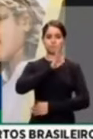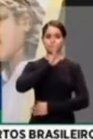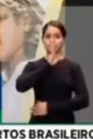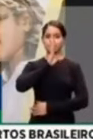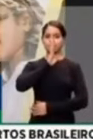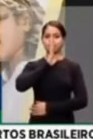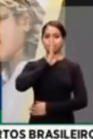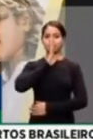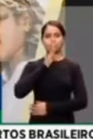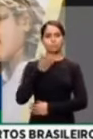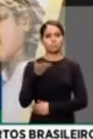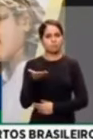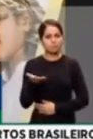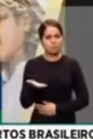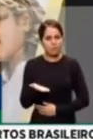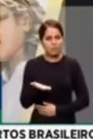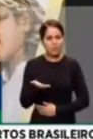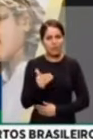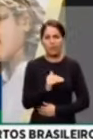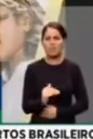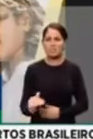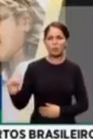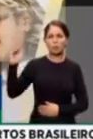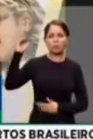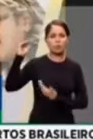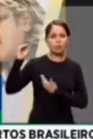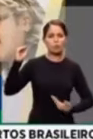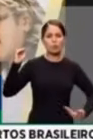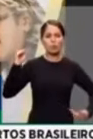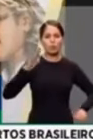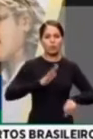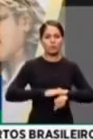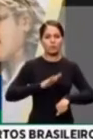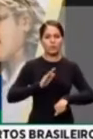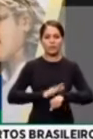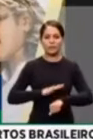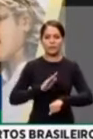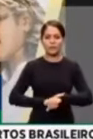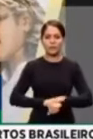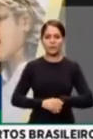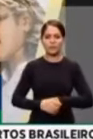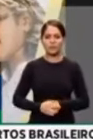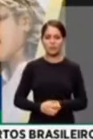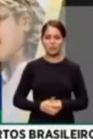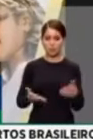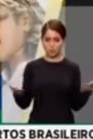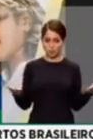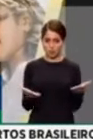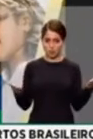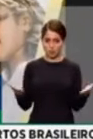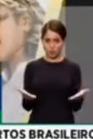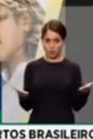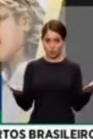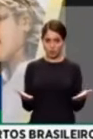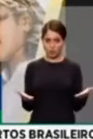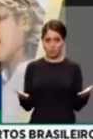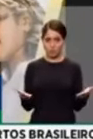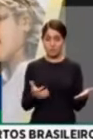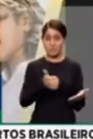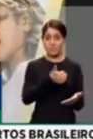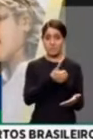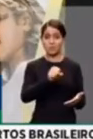autoridades do governo trataram uma crise desta dimensão, que hoje já caminha para quase